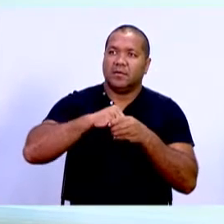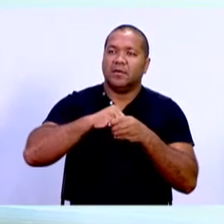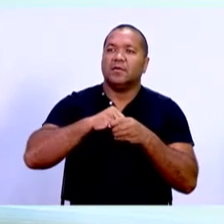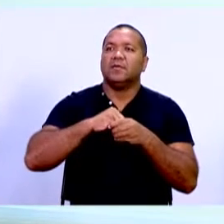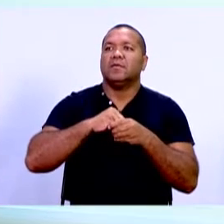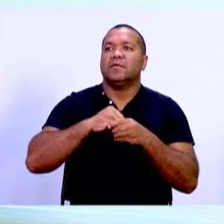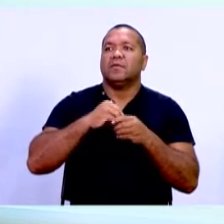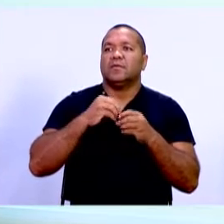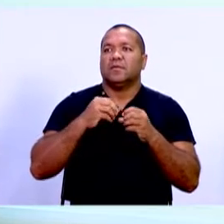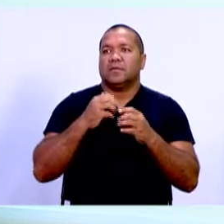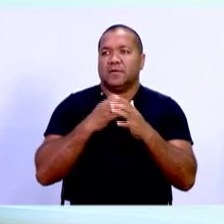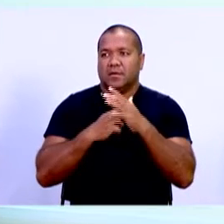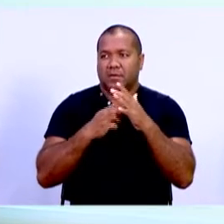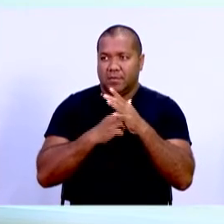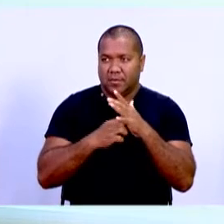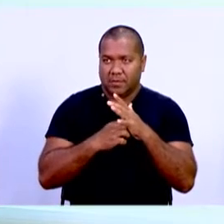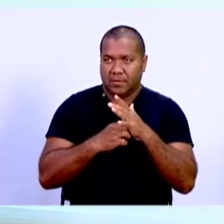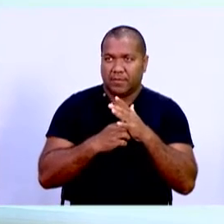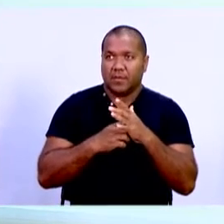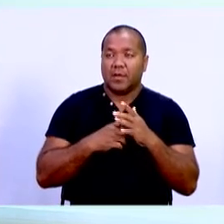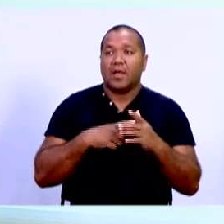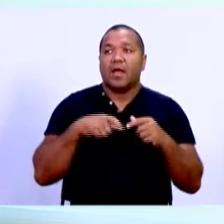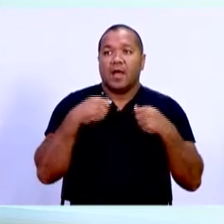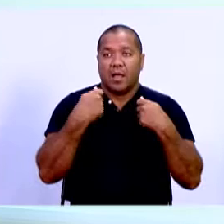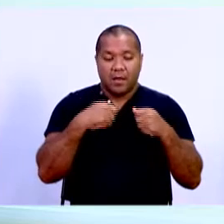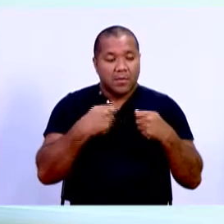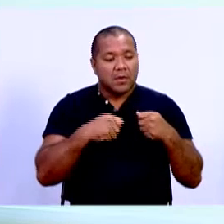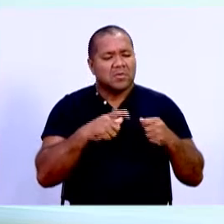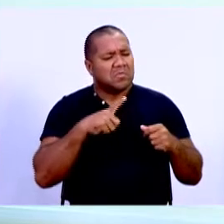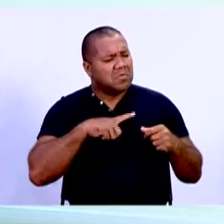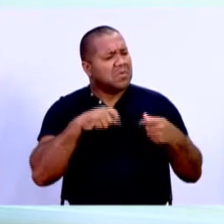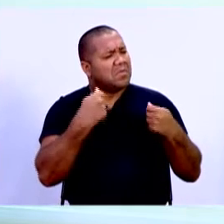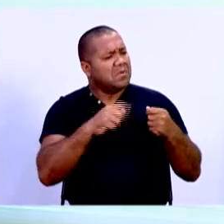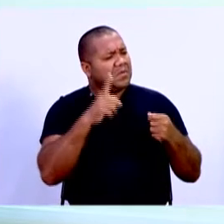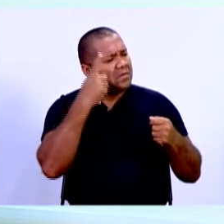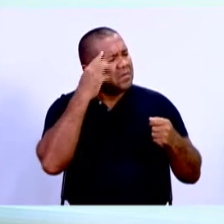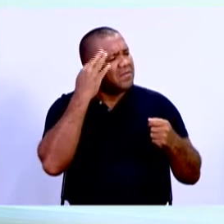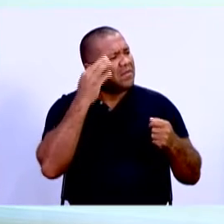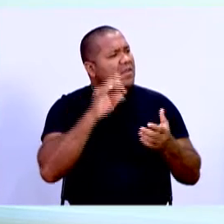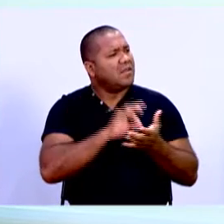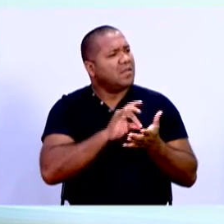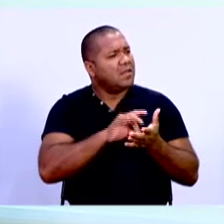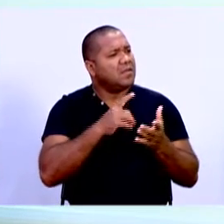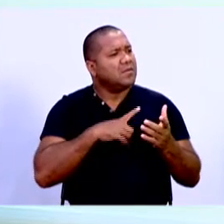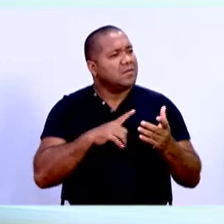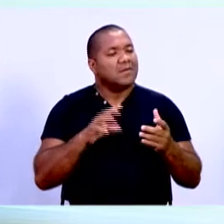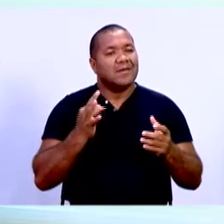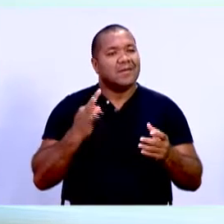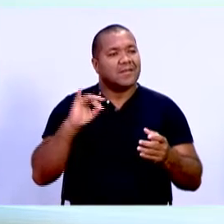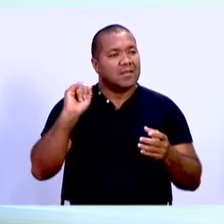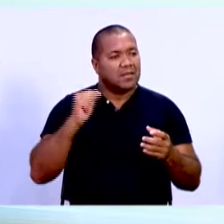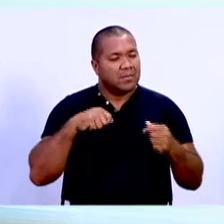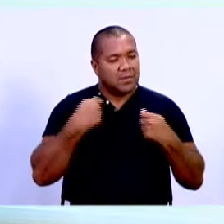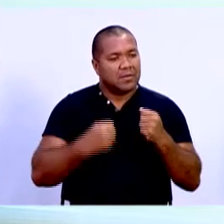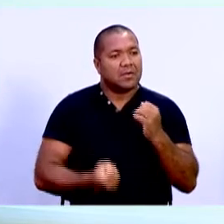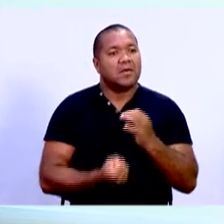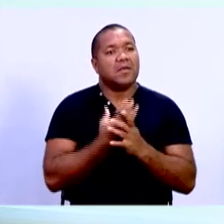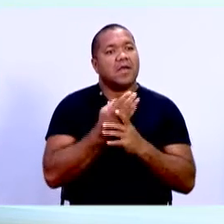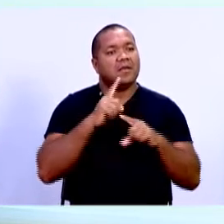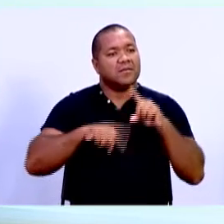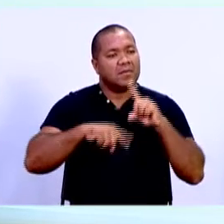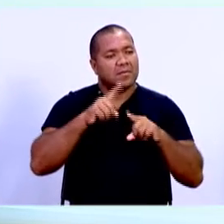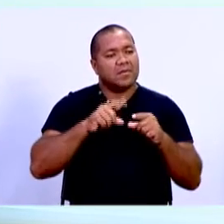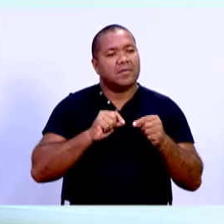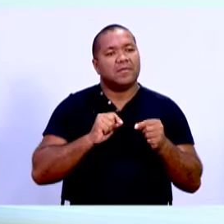essa necessidade e surgiu essa demanda para a DGTI, a solicitação desse serviço, de produzir uma ferramenta que vai